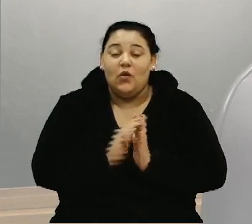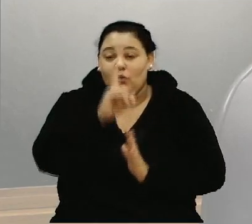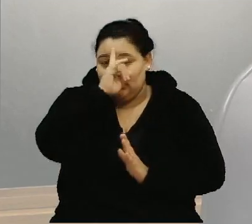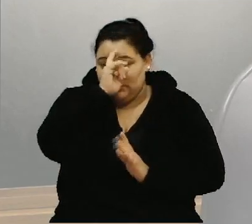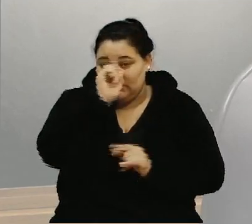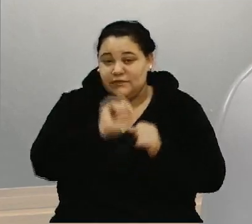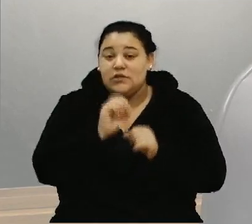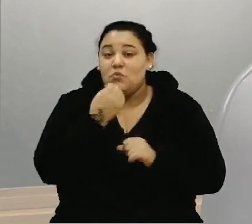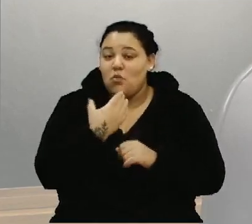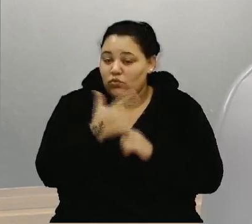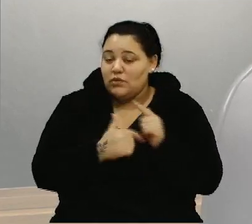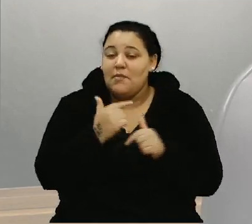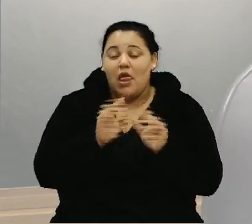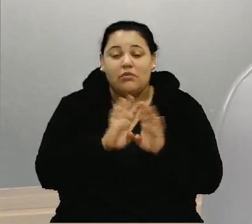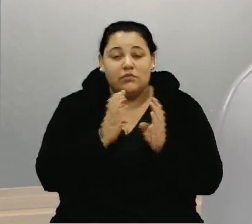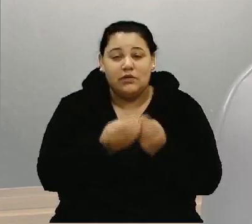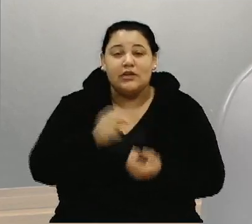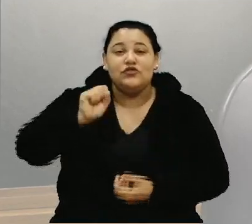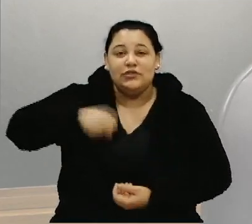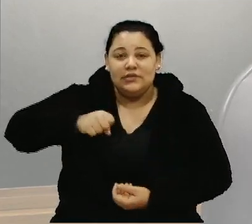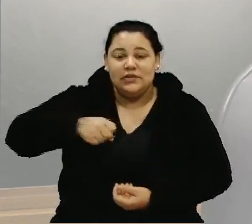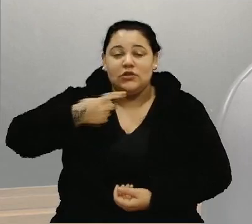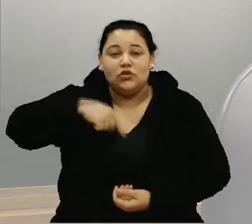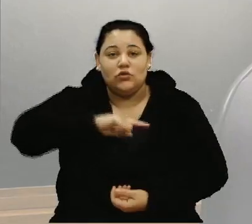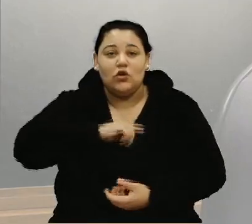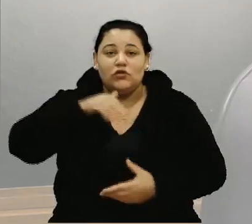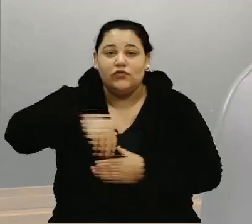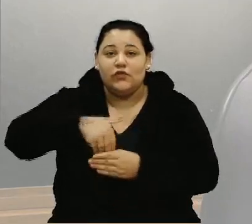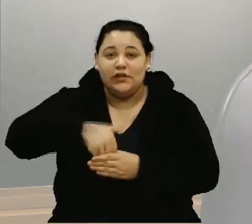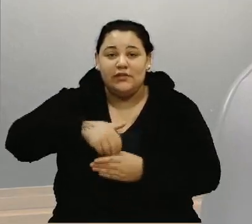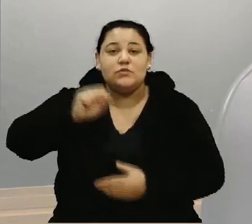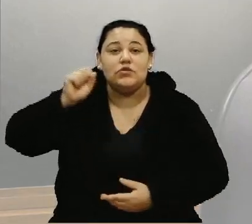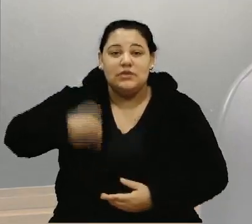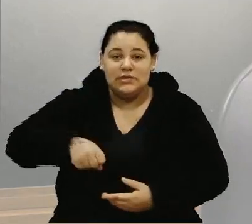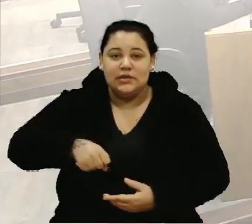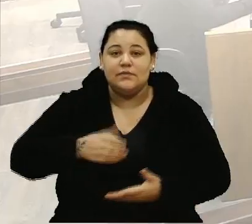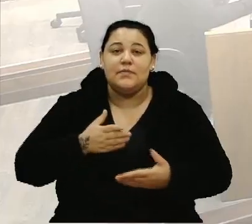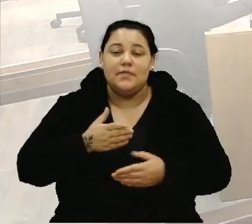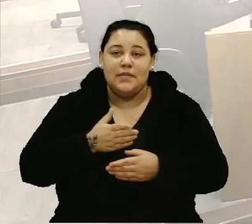trabalho para a comunidade, e nós votaremos, sim, favorável nesse projeto. Obrigada.